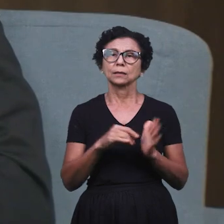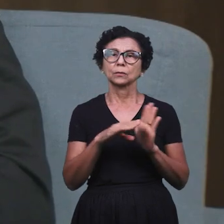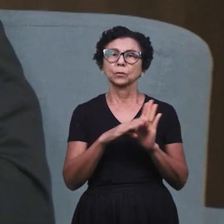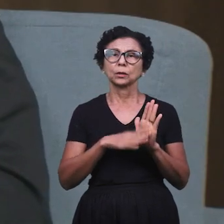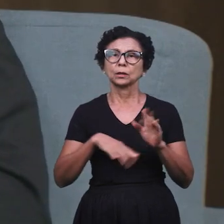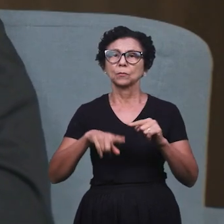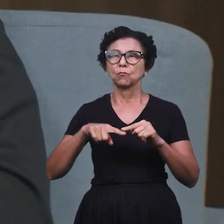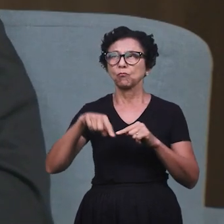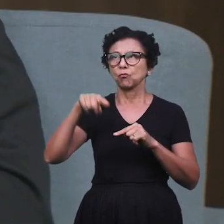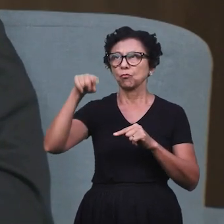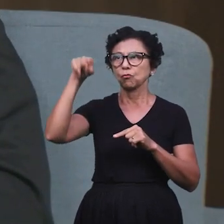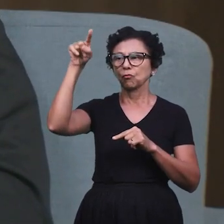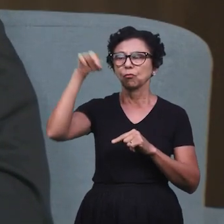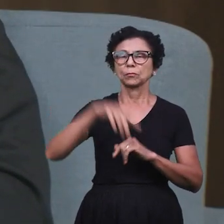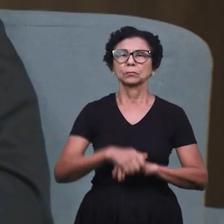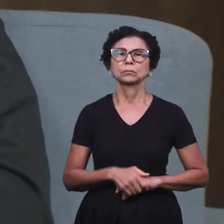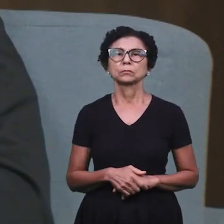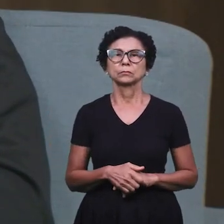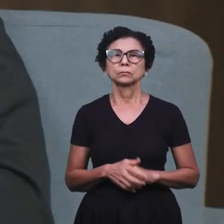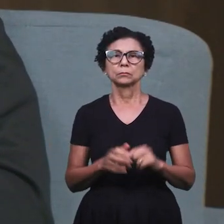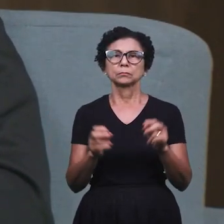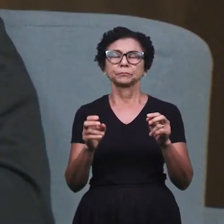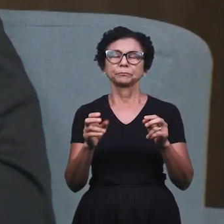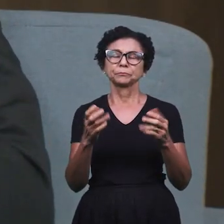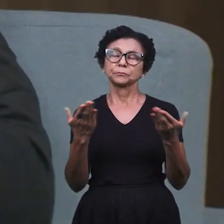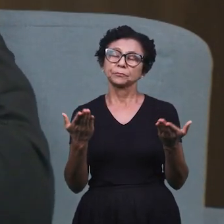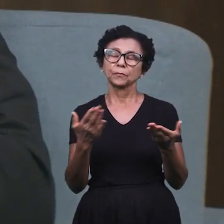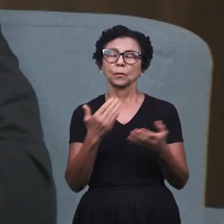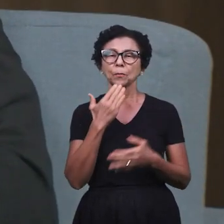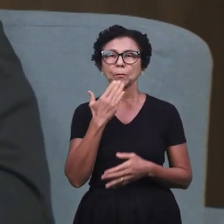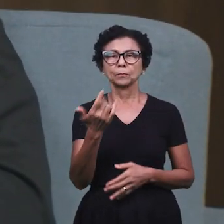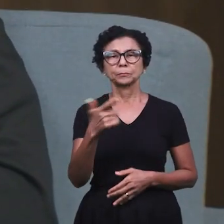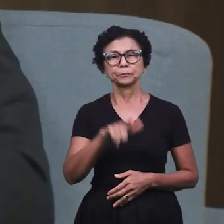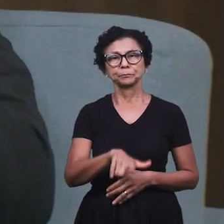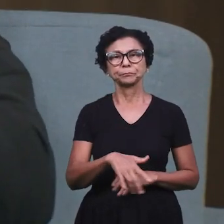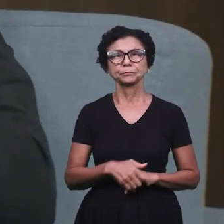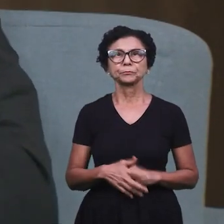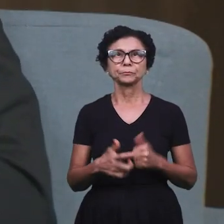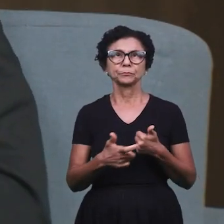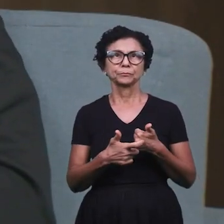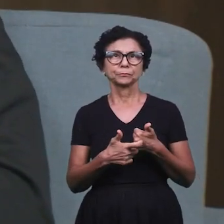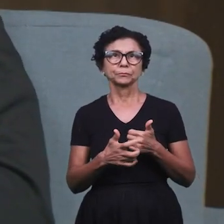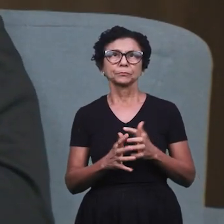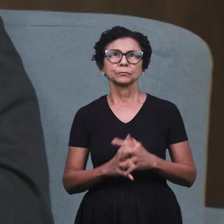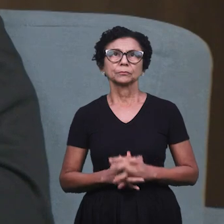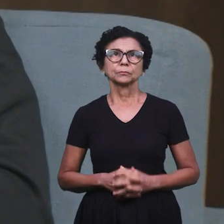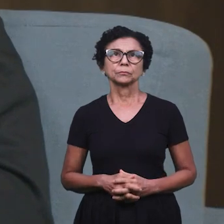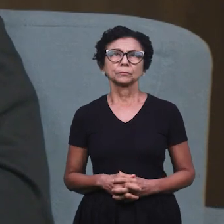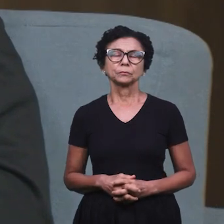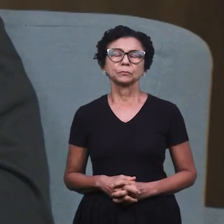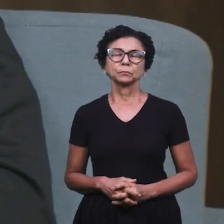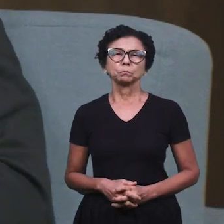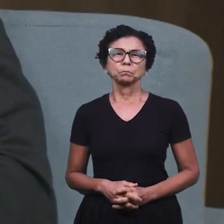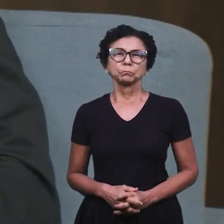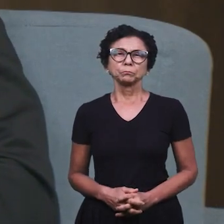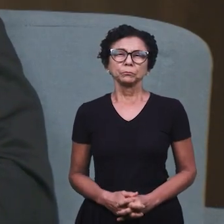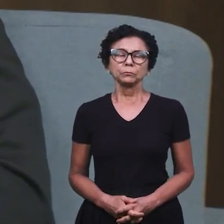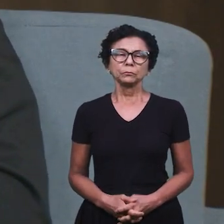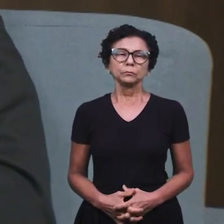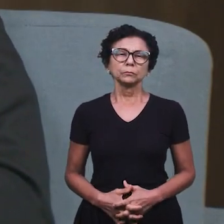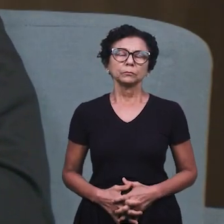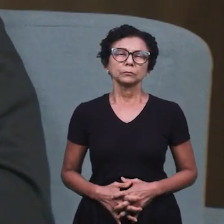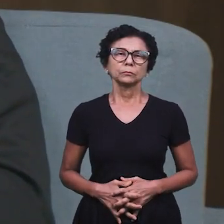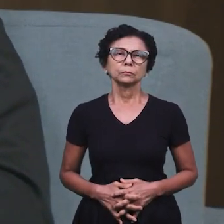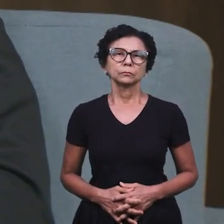mais relevante e dá mais visibilidade. Então, eu peço mais uma vez, curte aí. Nós vamos falar hoje, como eu já